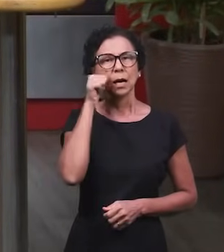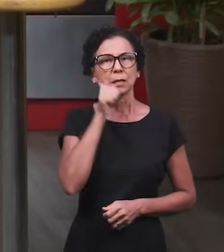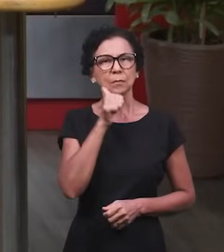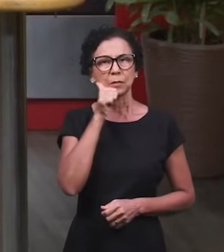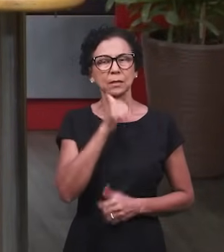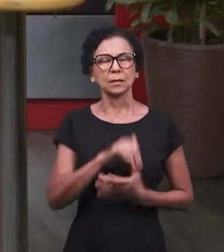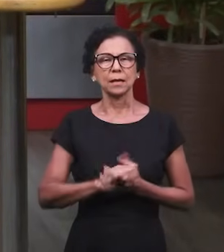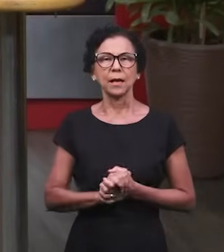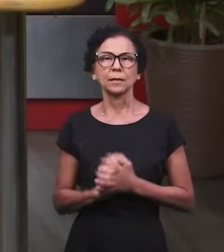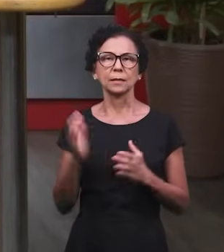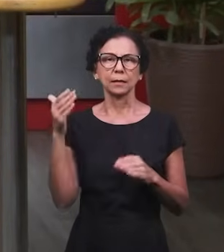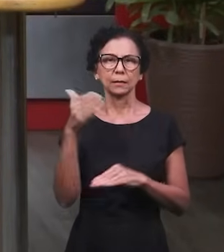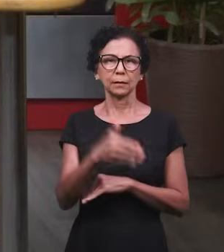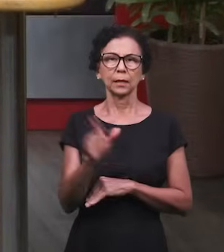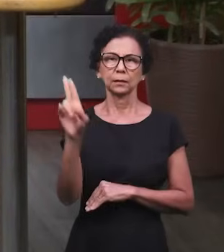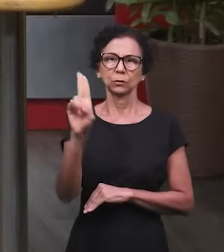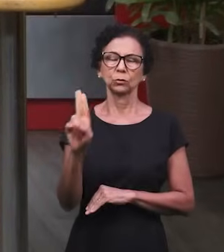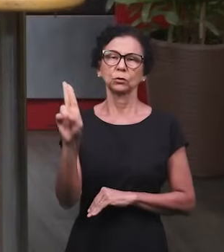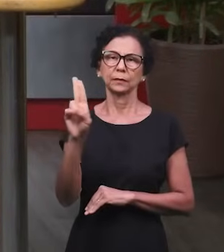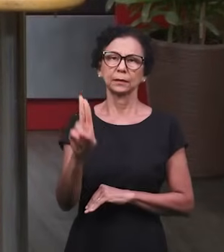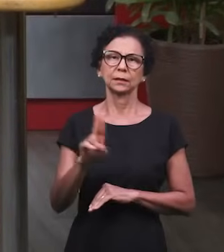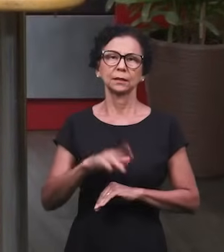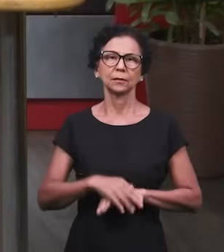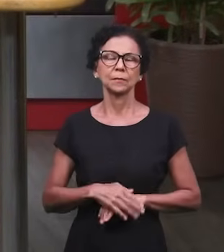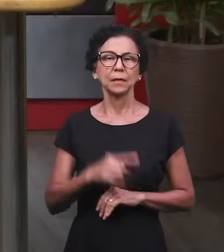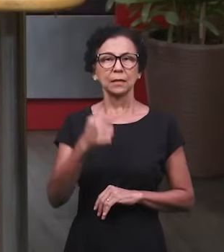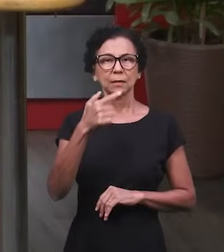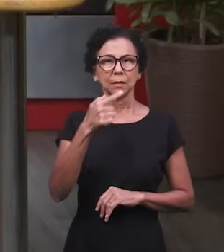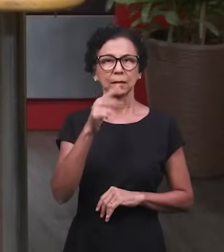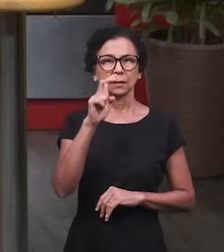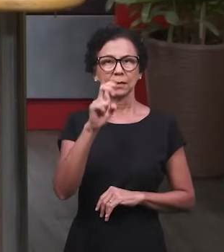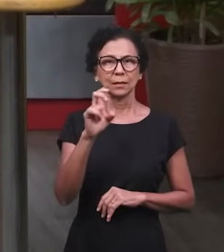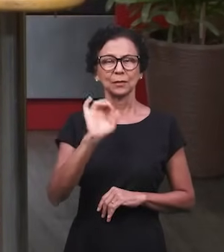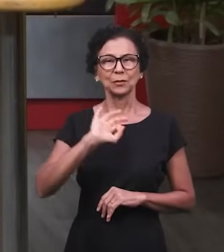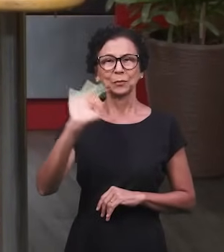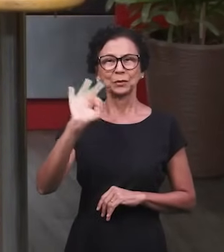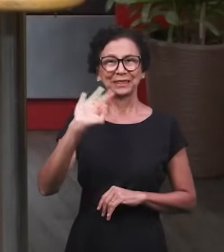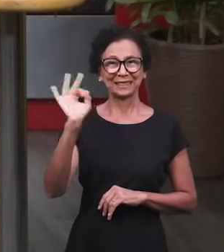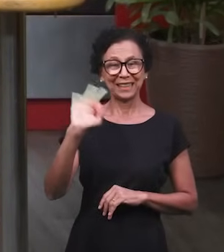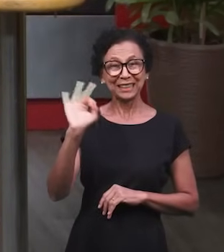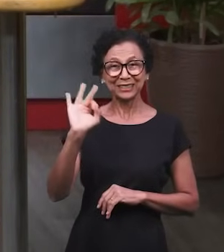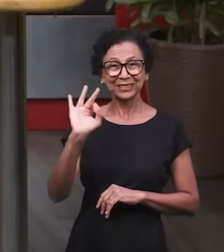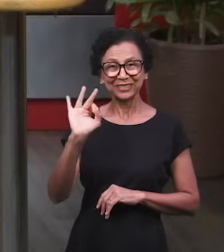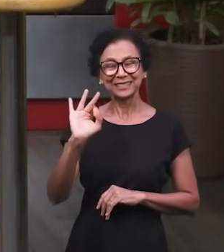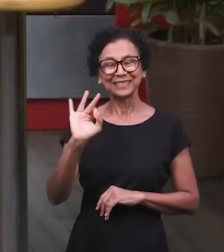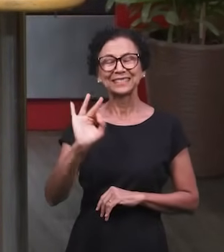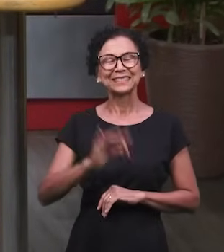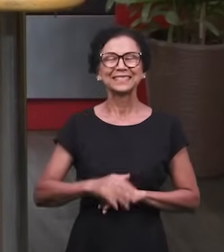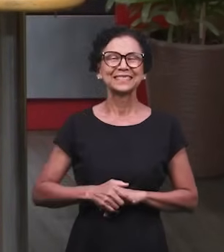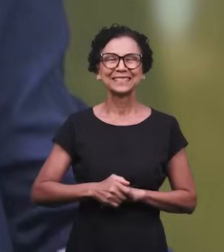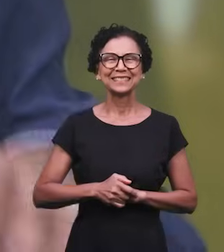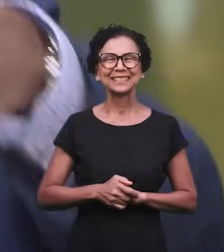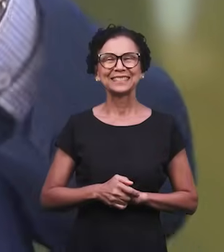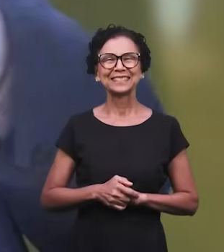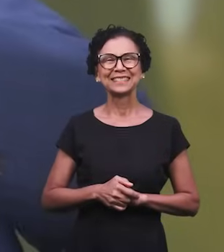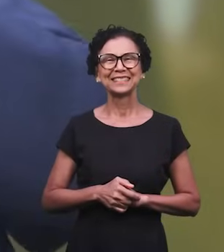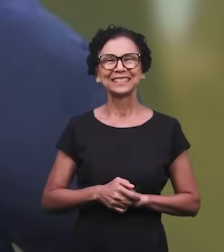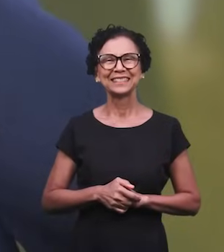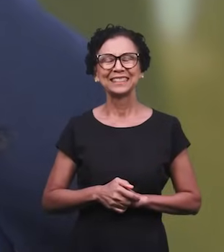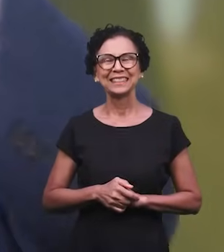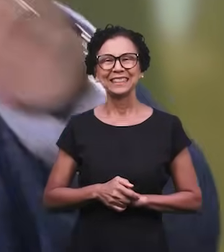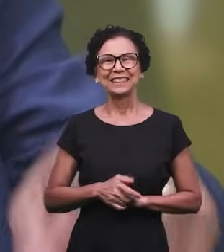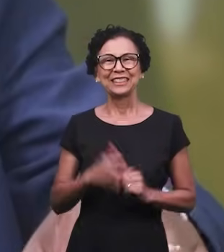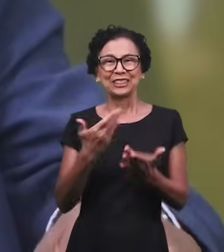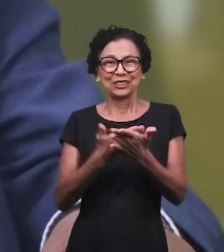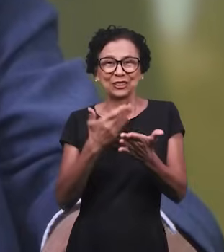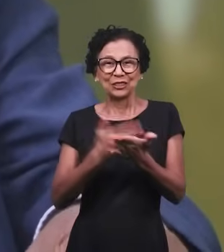já tem uma estatística que mostra que 85% dos Estudantes são tudo mulheres Então as mulheres vão se preparando mesmo se preparam elas passam em concurso